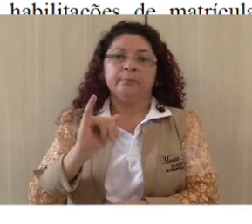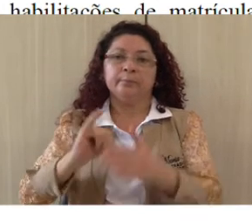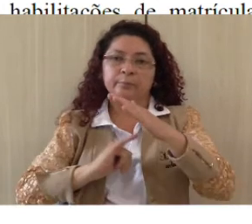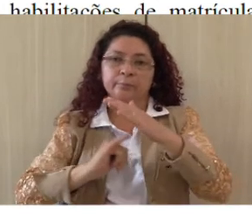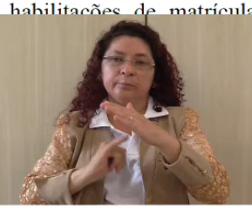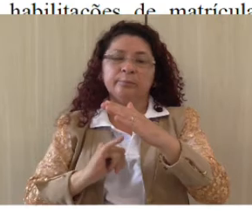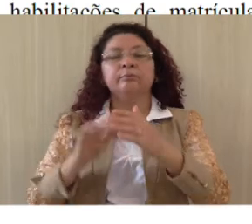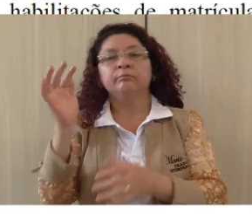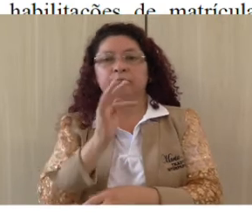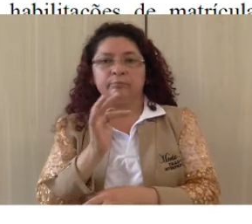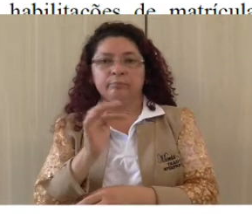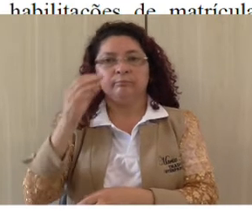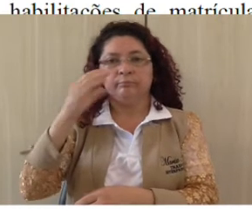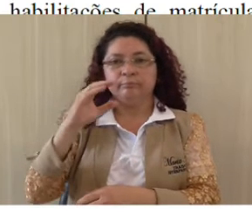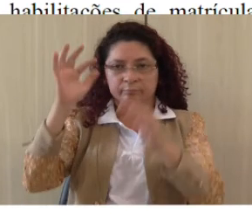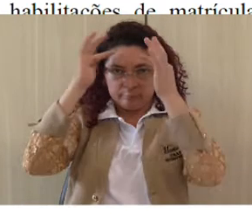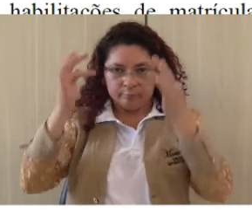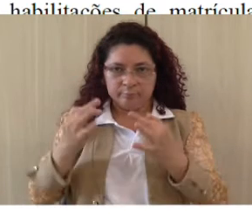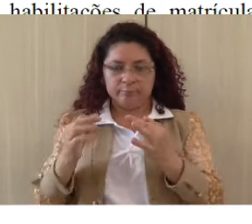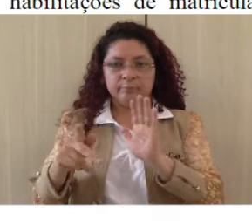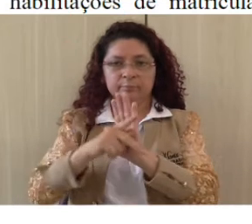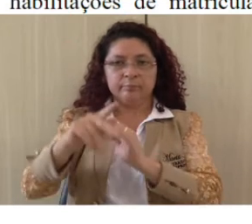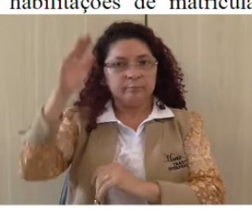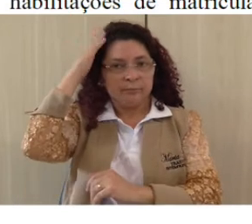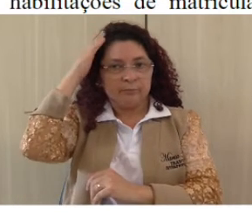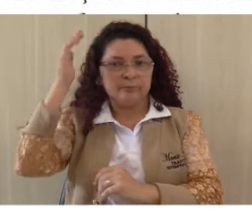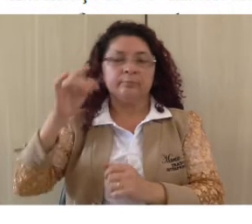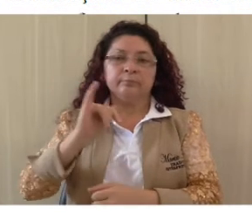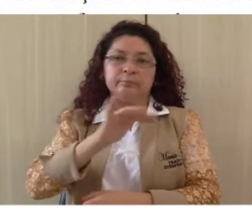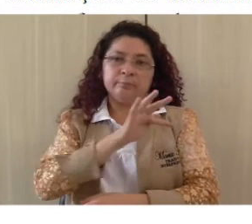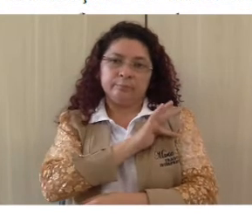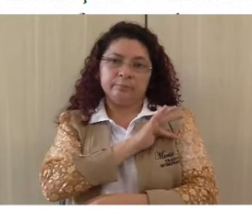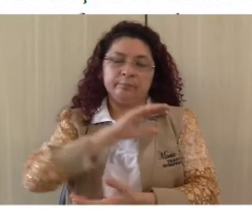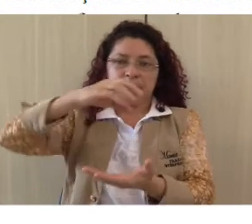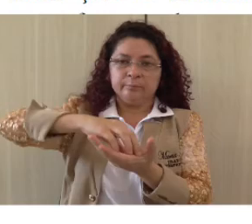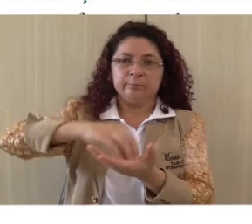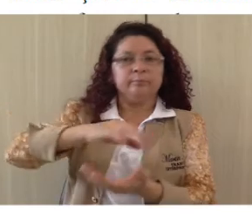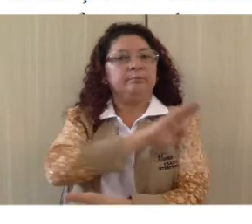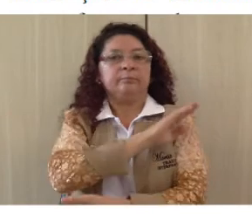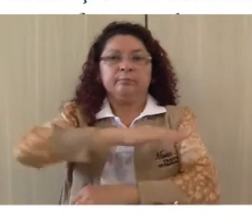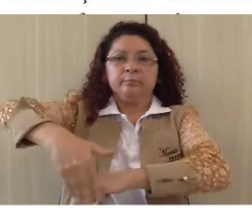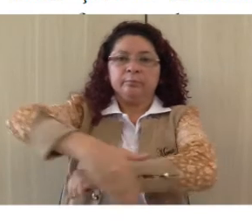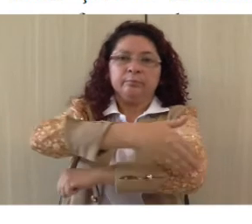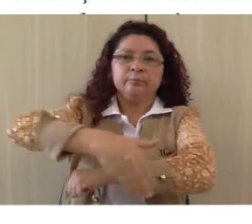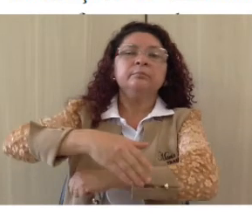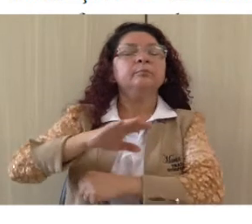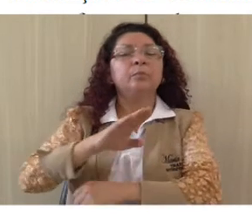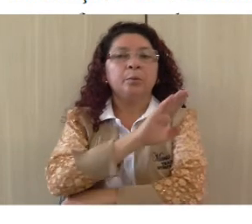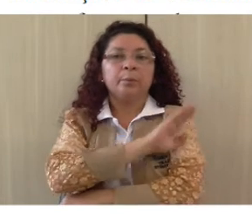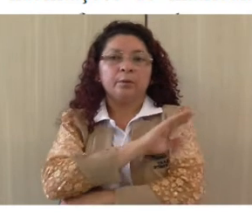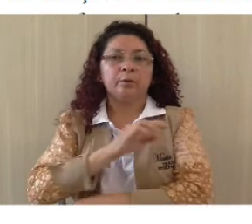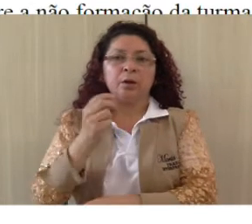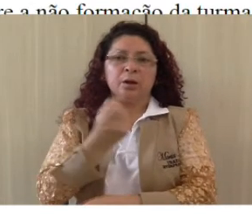Educação, Ciência e Tecnologia do Pará, IFPA, Campus Bragança, situado na Rua dos Bragançanos,